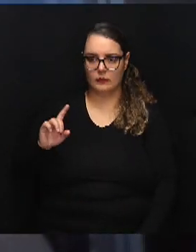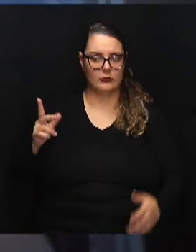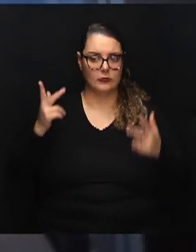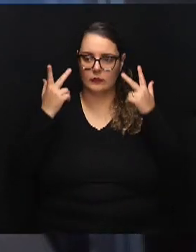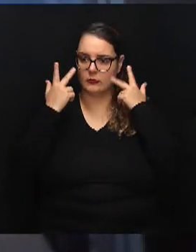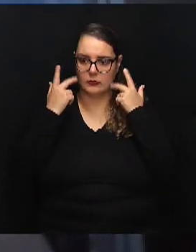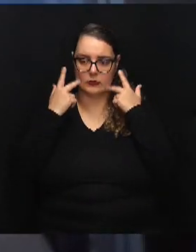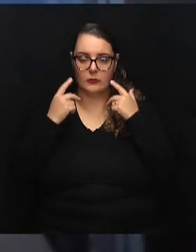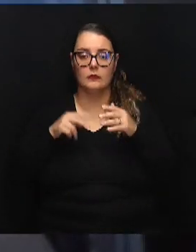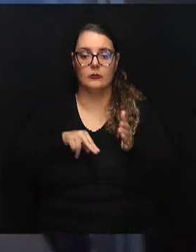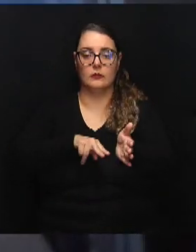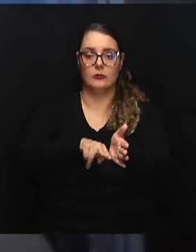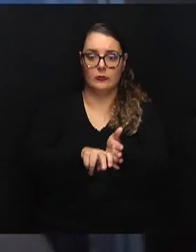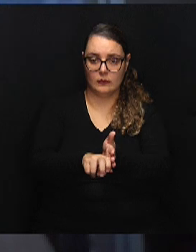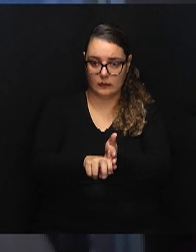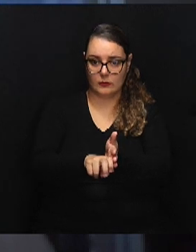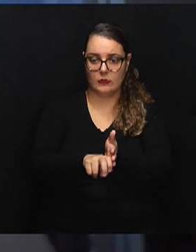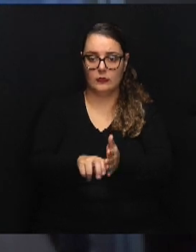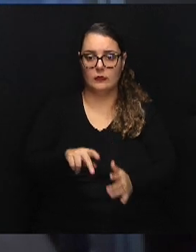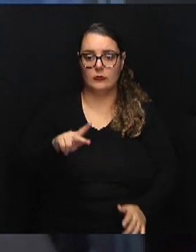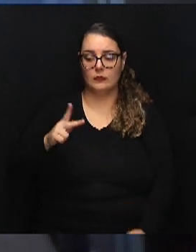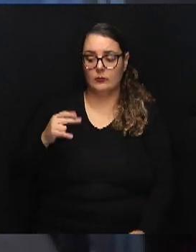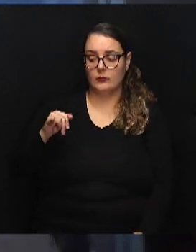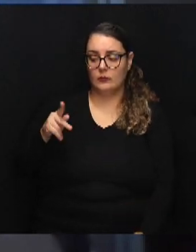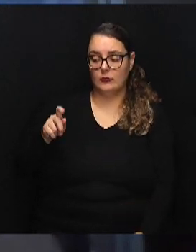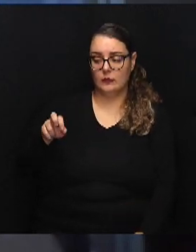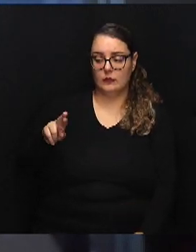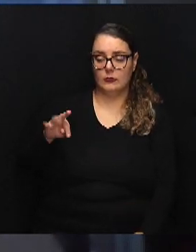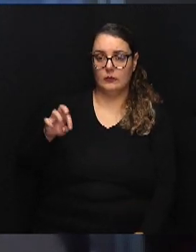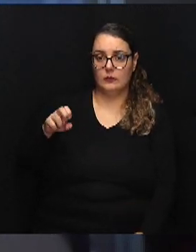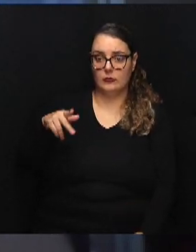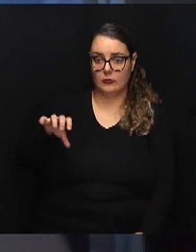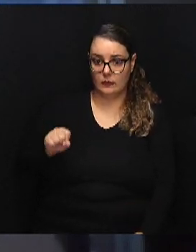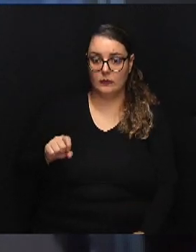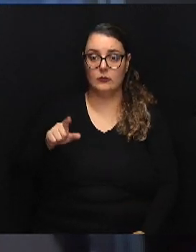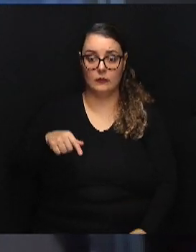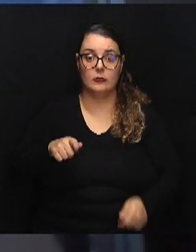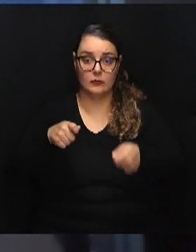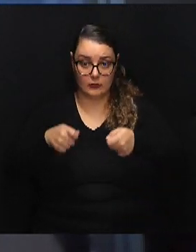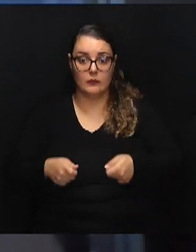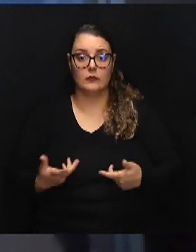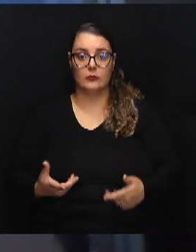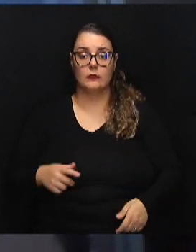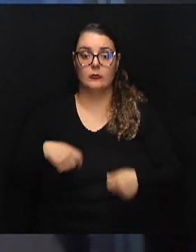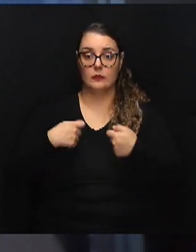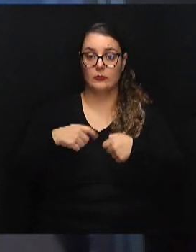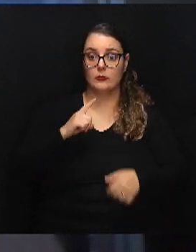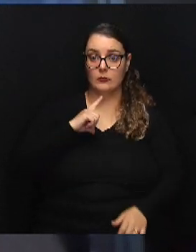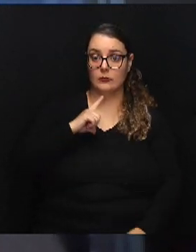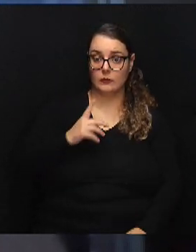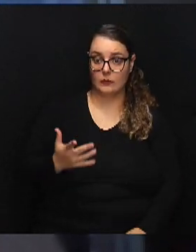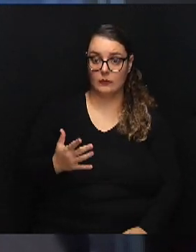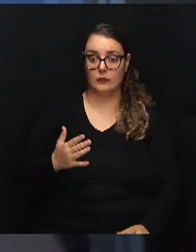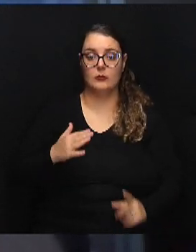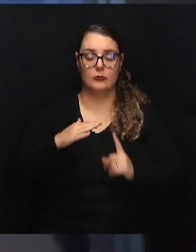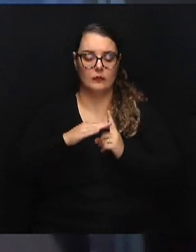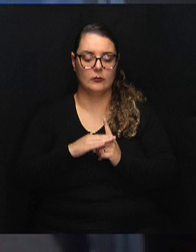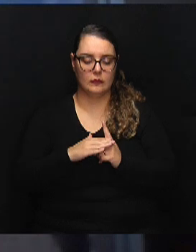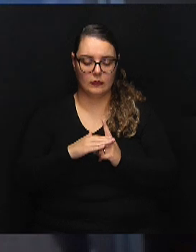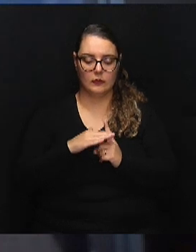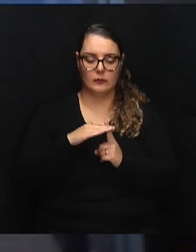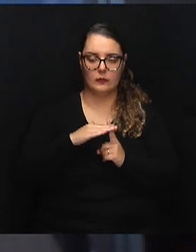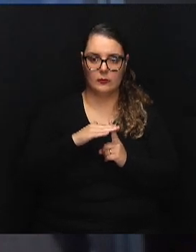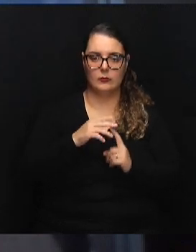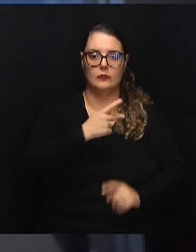não. O diagnóstico de hipertensão é um diagnóstico bastante estabelecido. Eu preciso ter uma elevação do valor